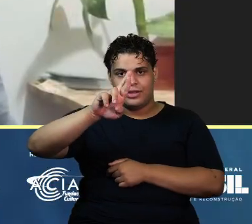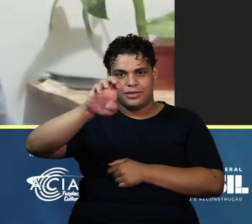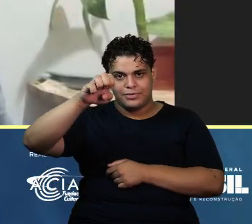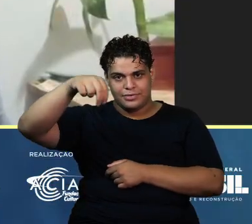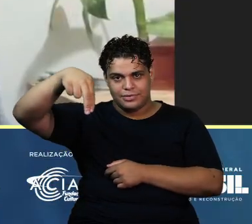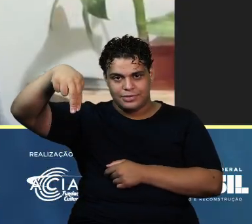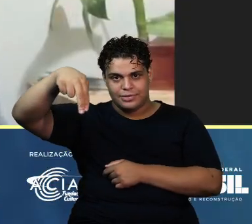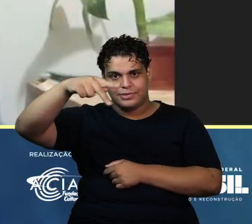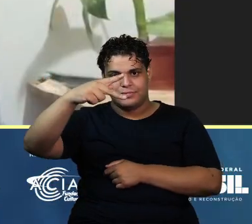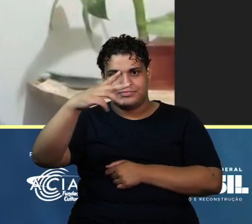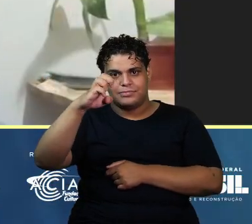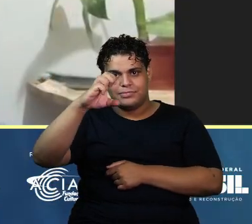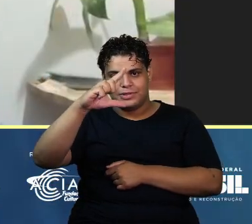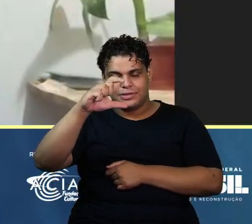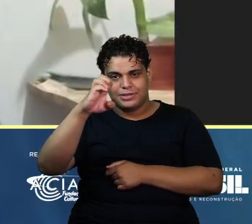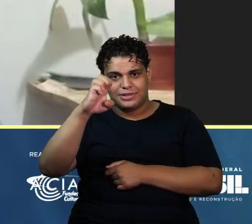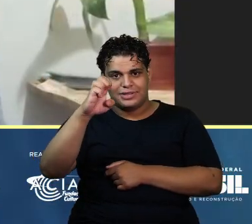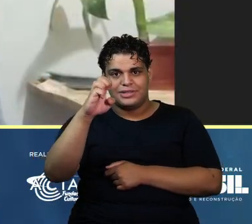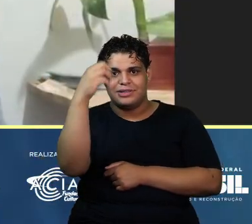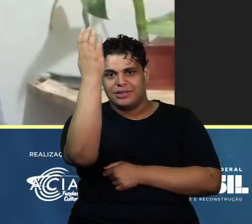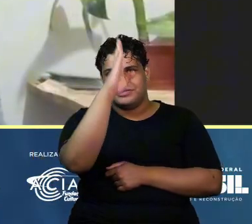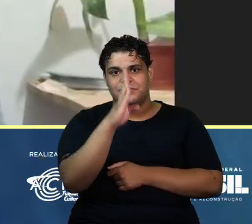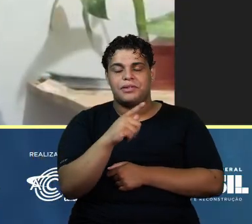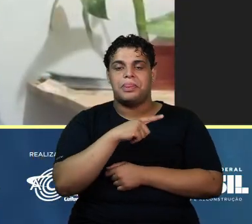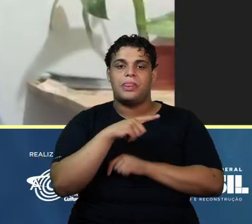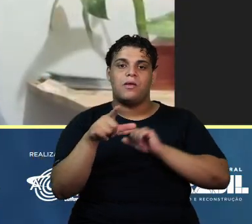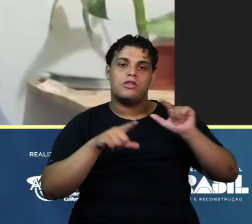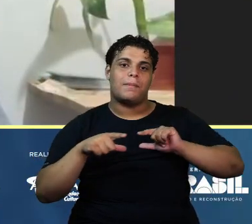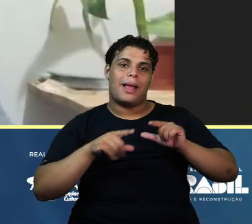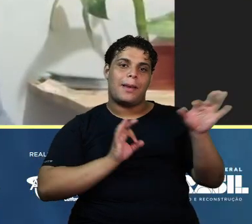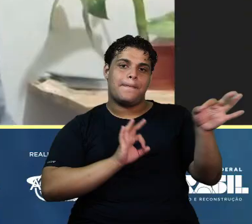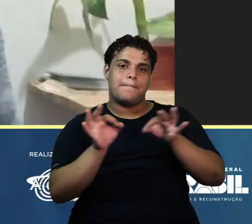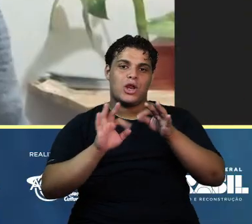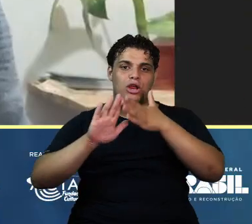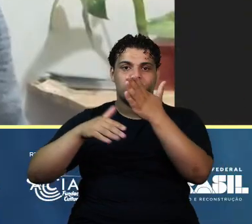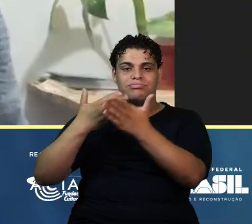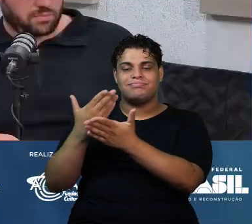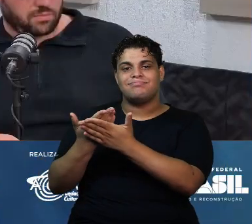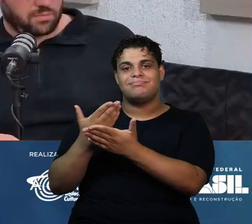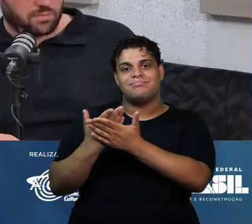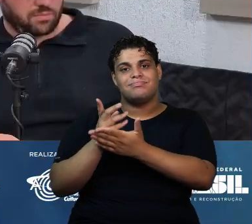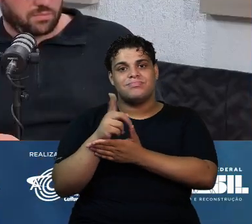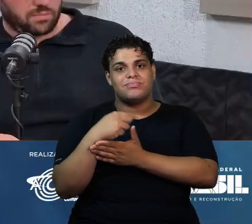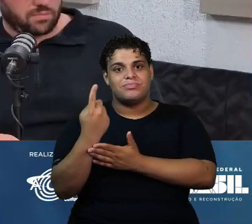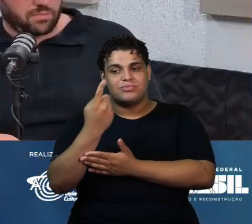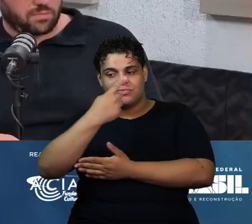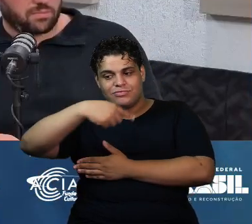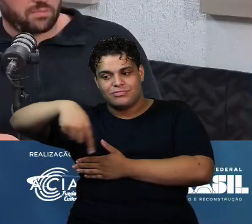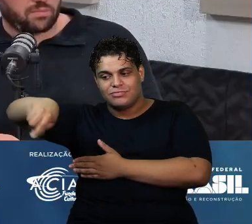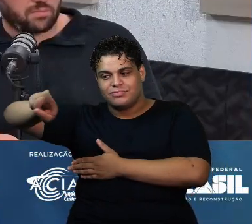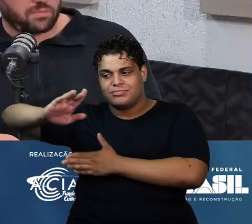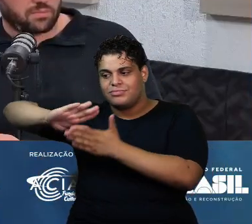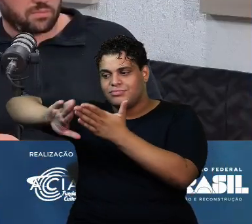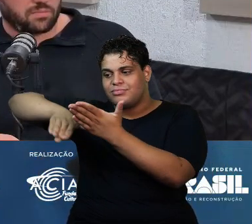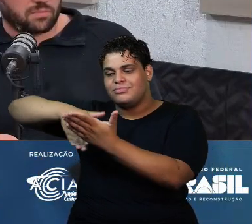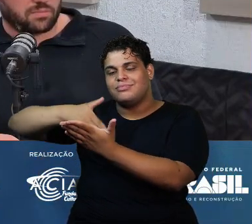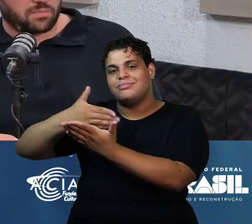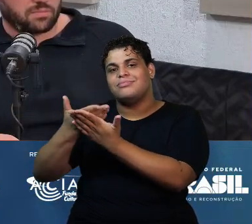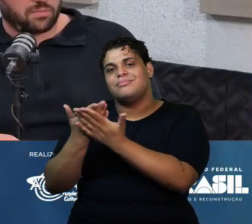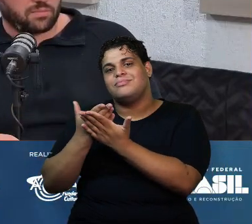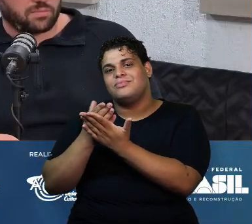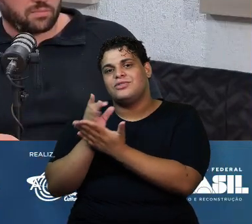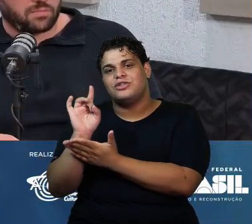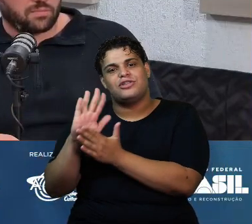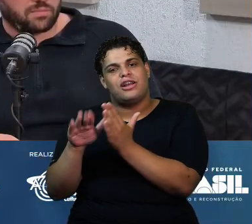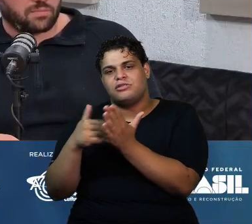tem um trabalho que é o Projeto Escola, onde a gente vai até as escolas, mas não só nas